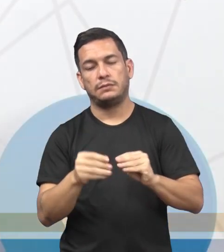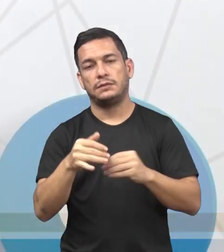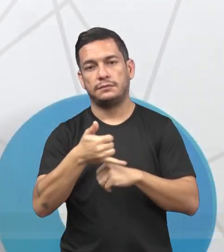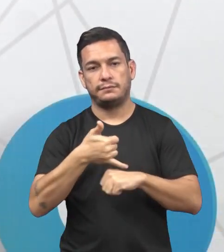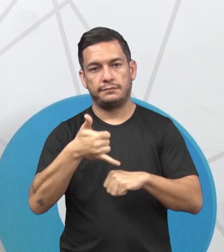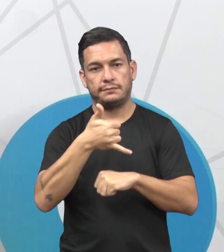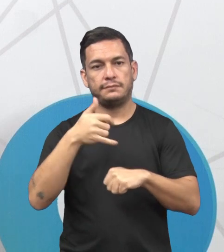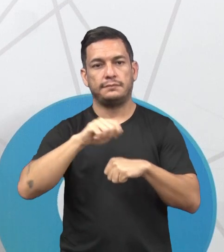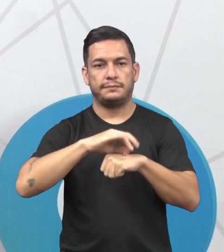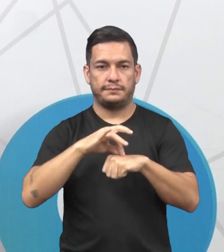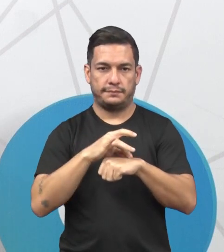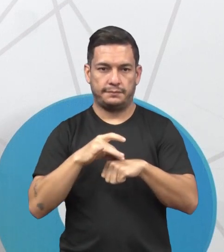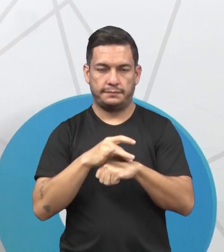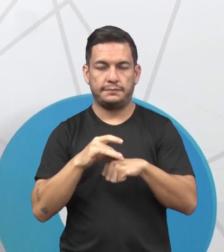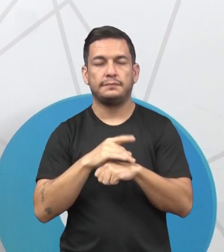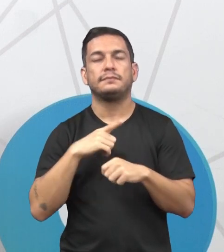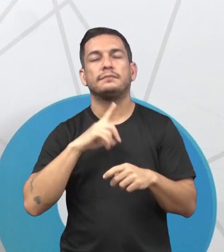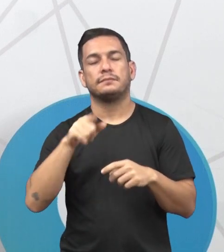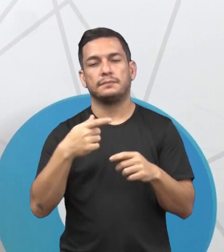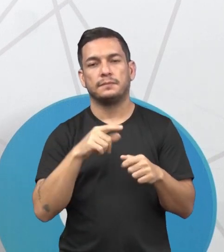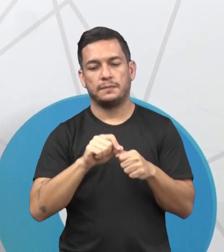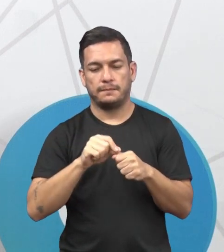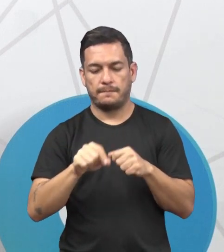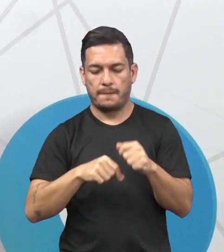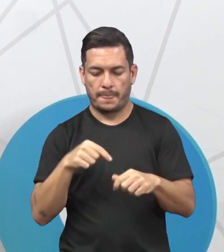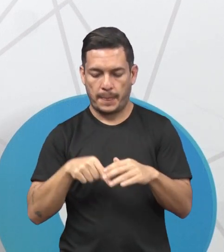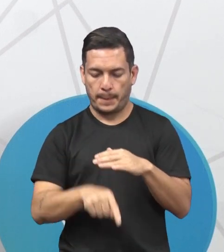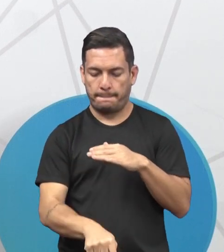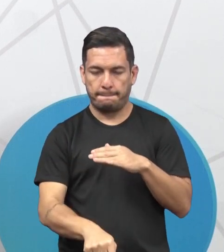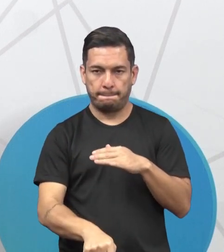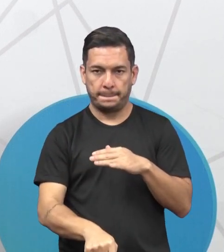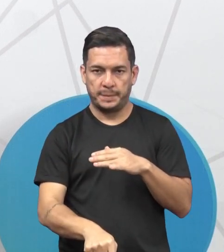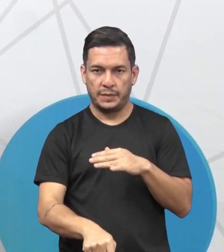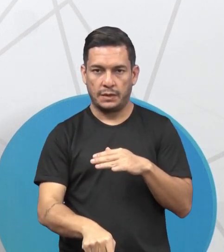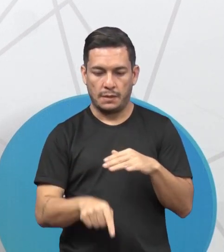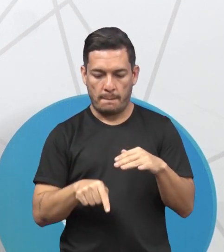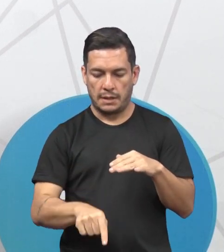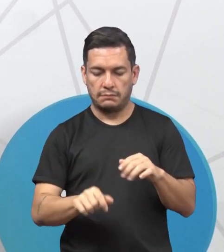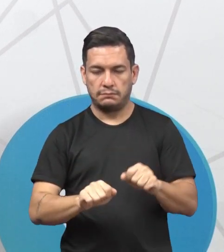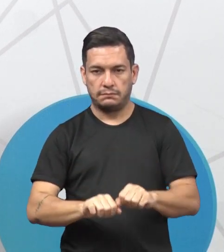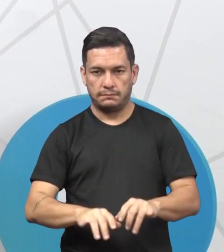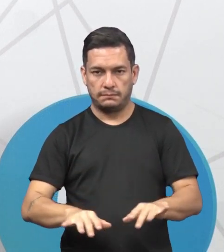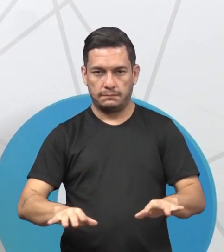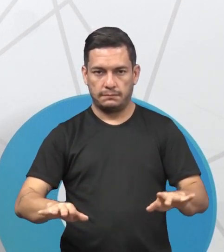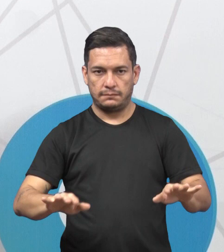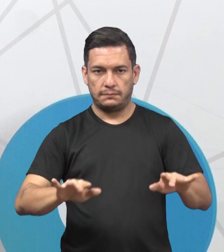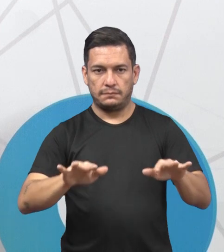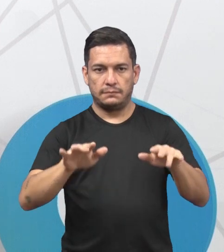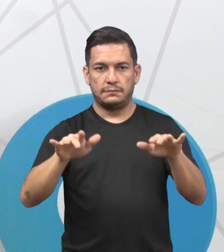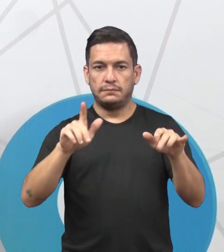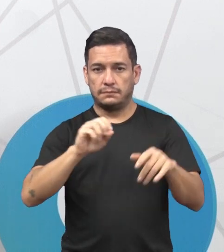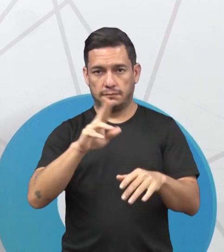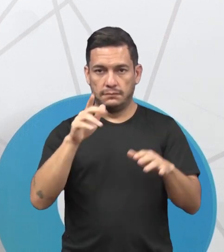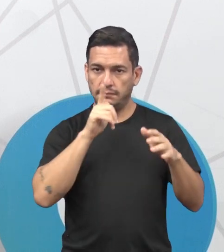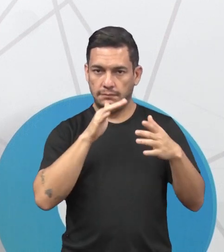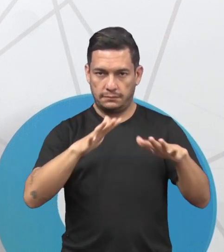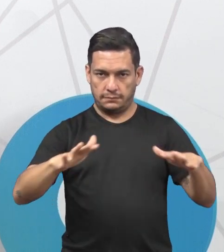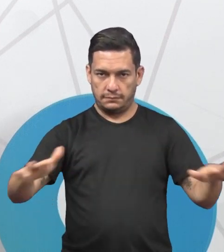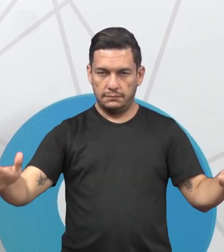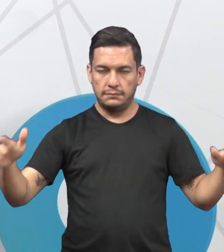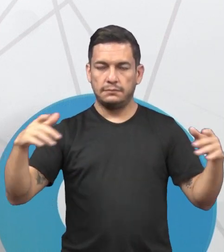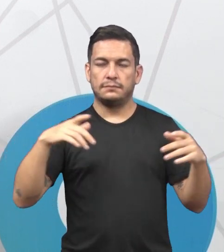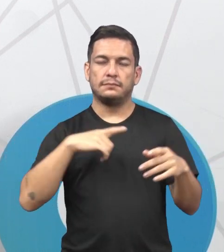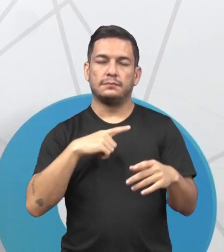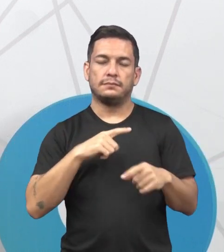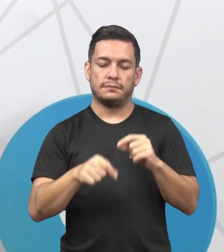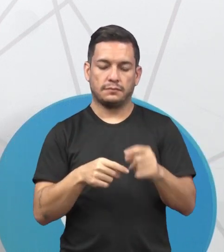petróleo, depois o homem faz o processo de perfuração, ou seja, na superfície terrestre, ou seja, também em alto mar, chega até esse material e